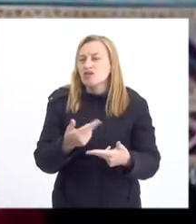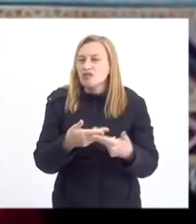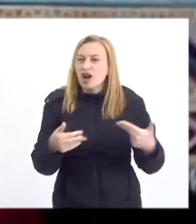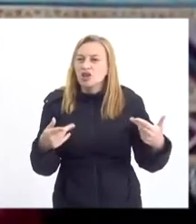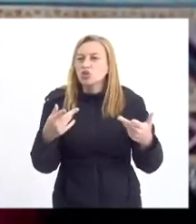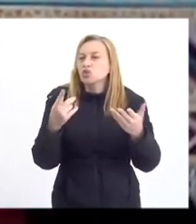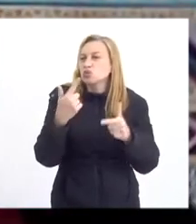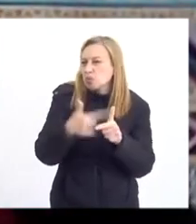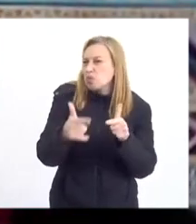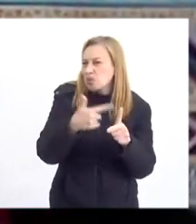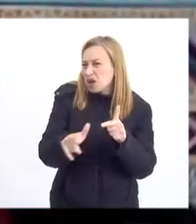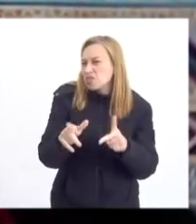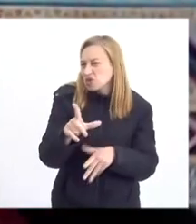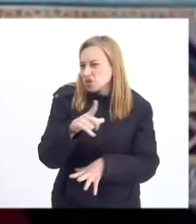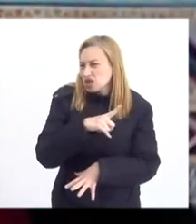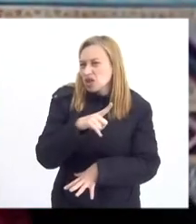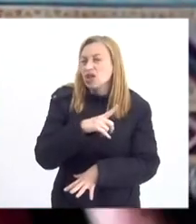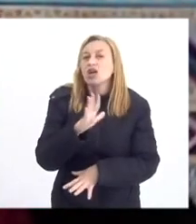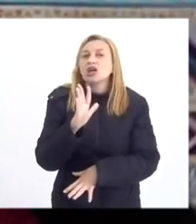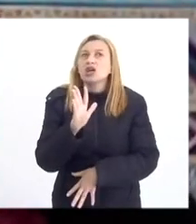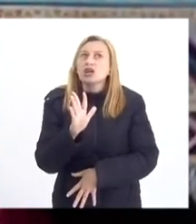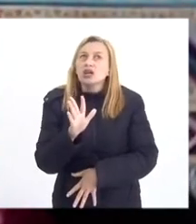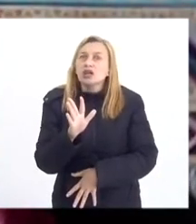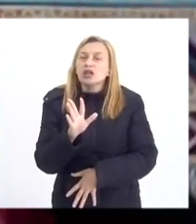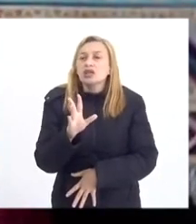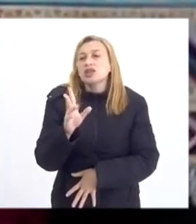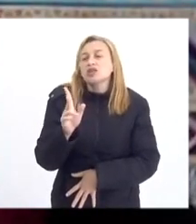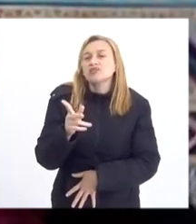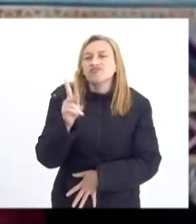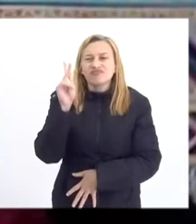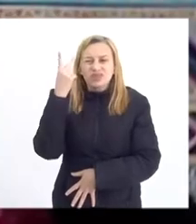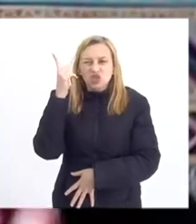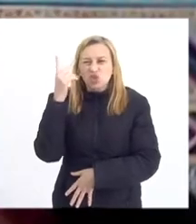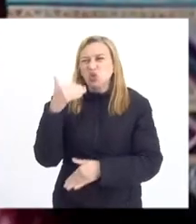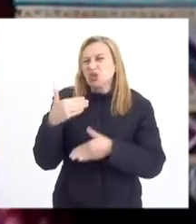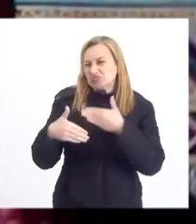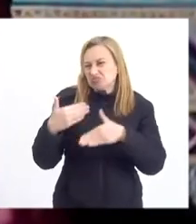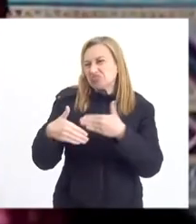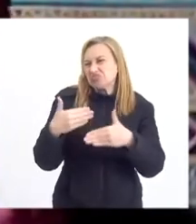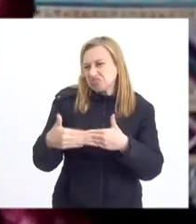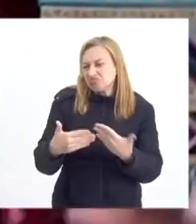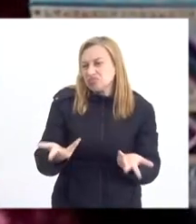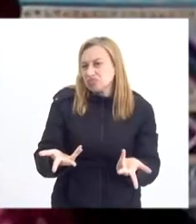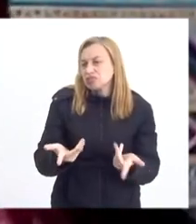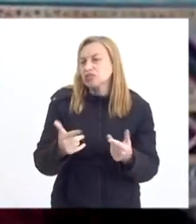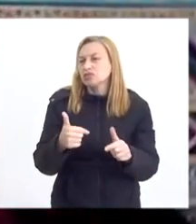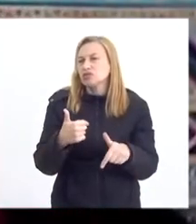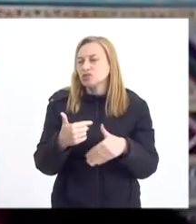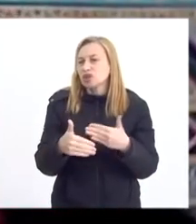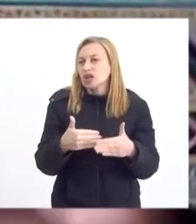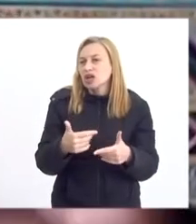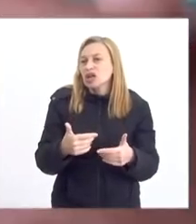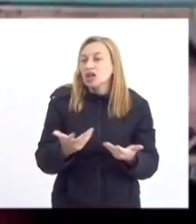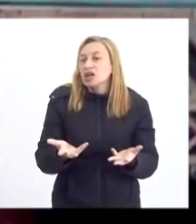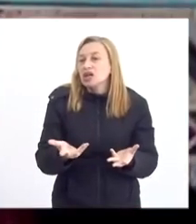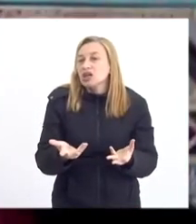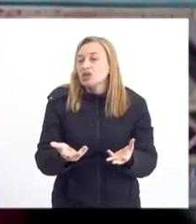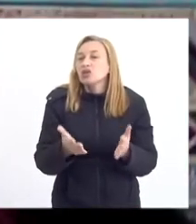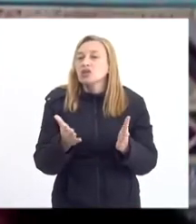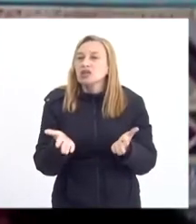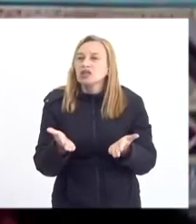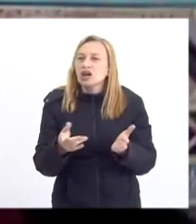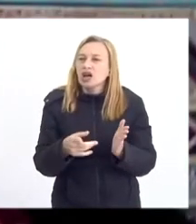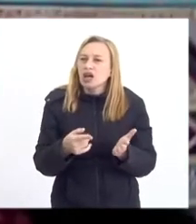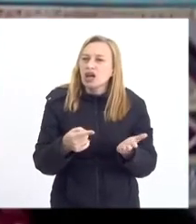tarefa histórica hoje, ocupando esse espaço, de tentarmos trazer e trazer